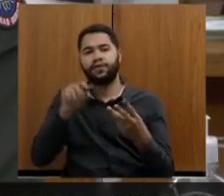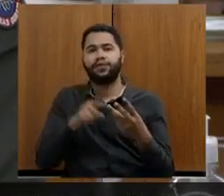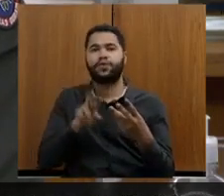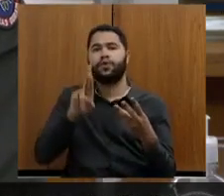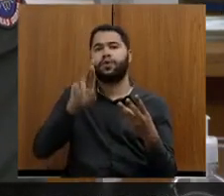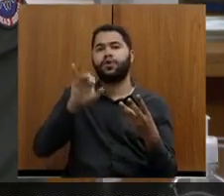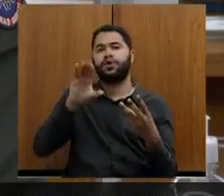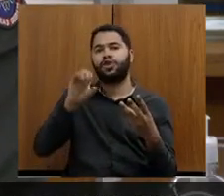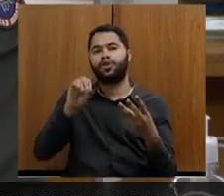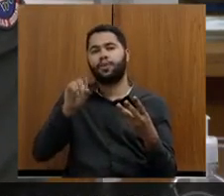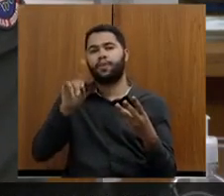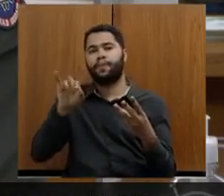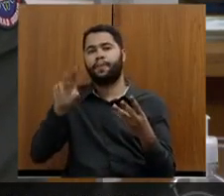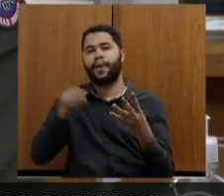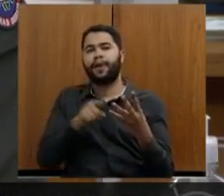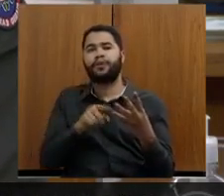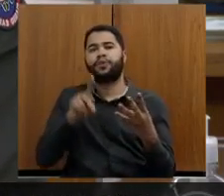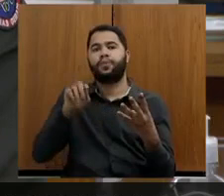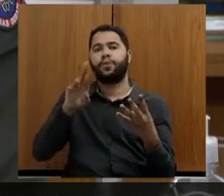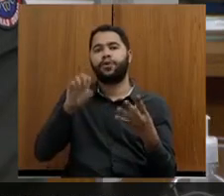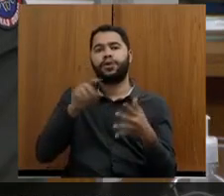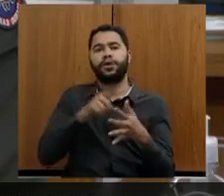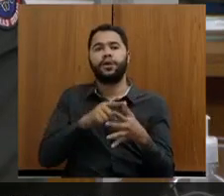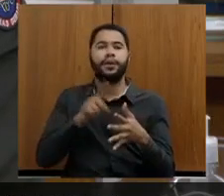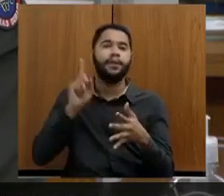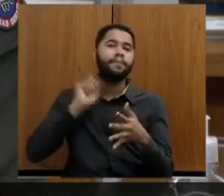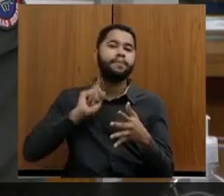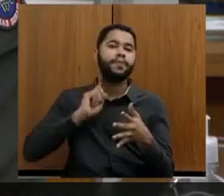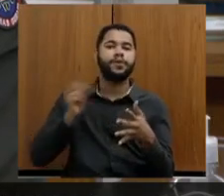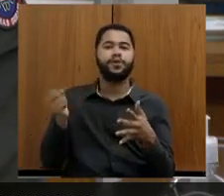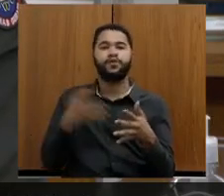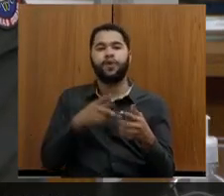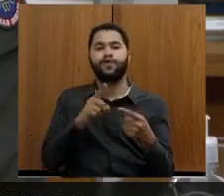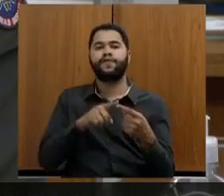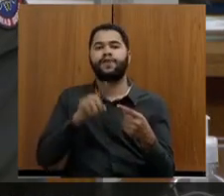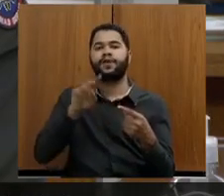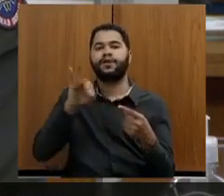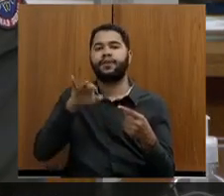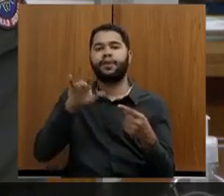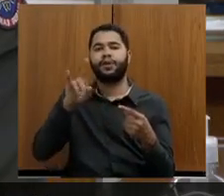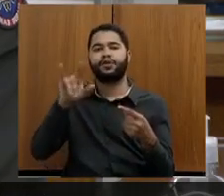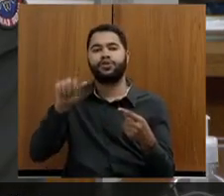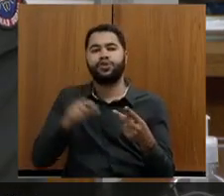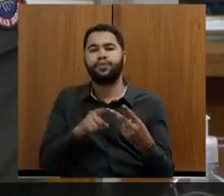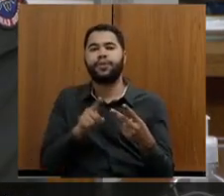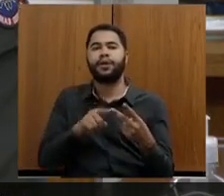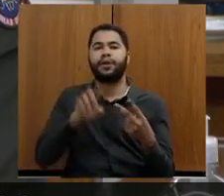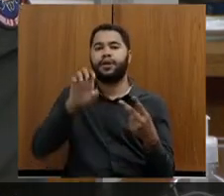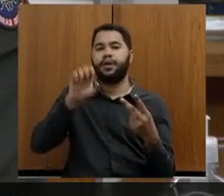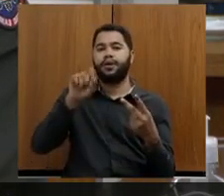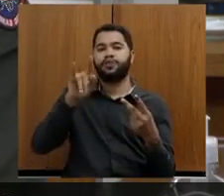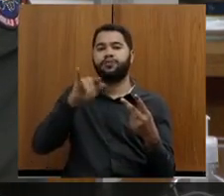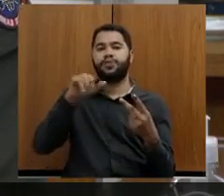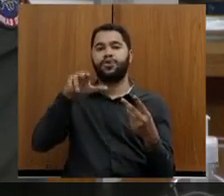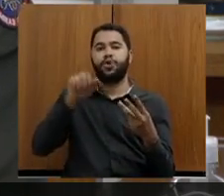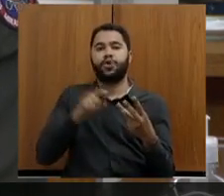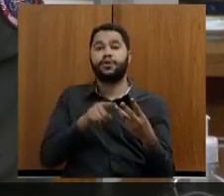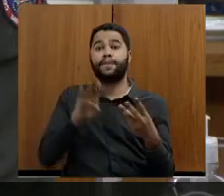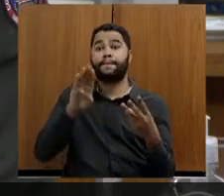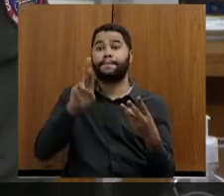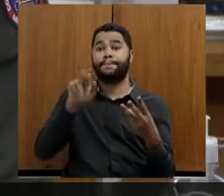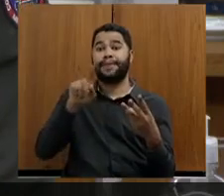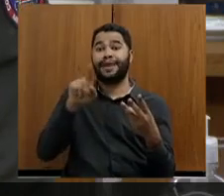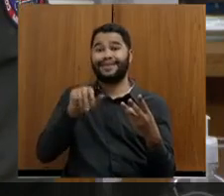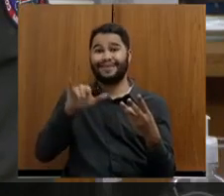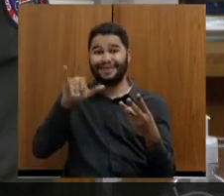de Porteirinha de Minas Novas E aí baba de Itamarandiba de Espinosa e de Brasília de